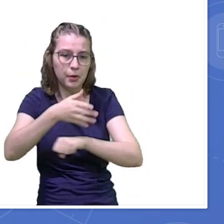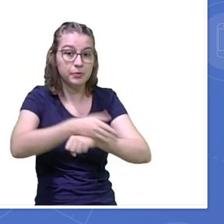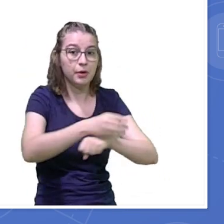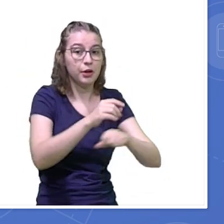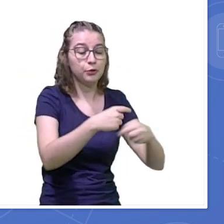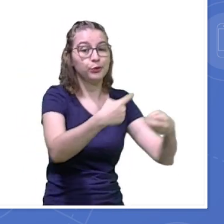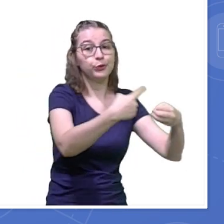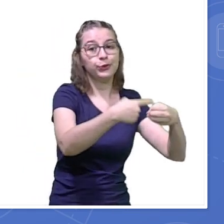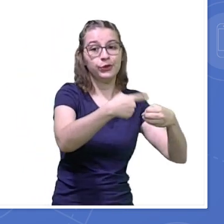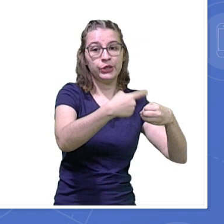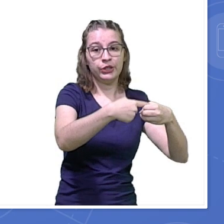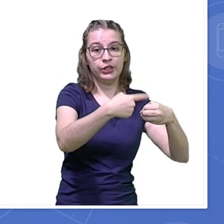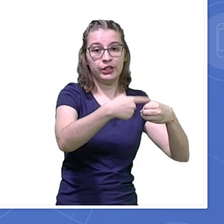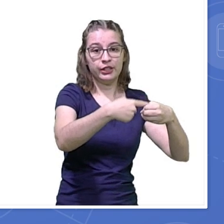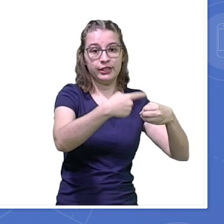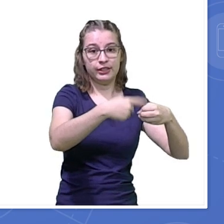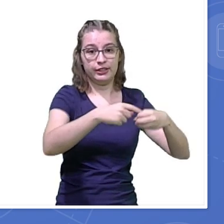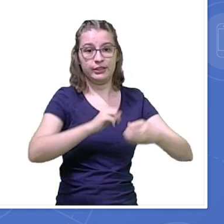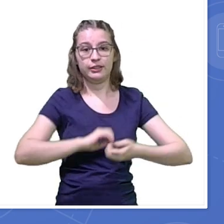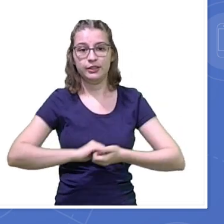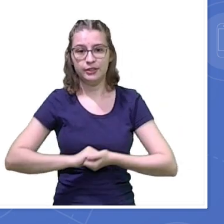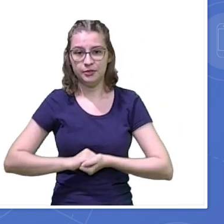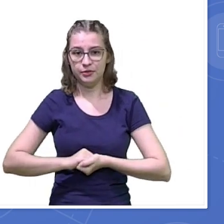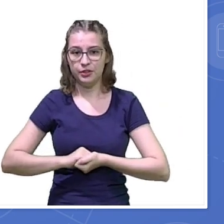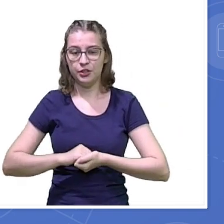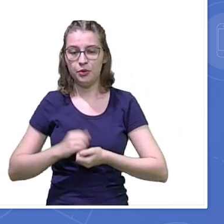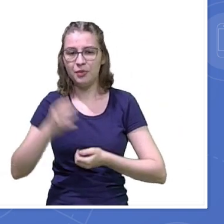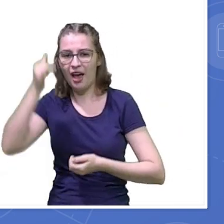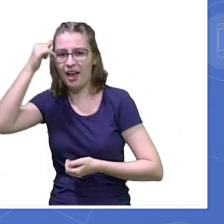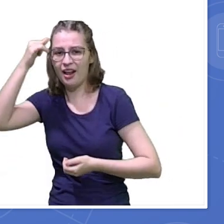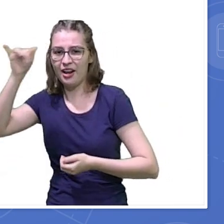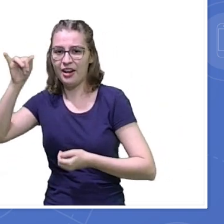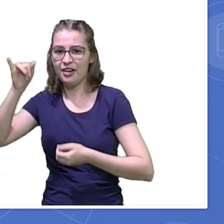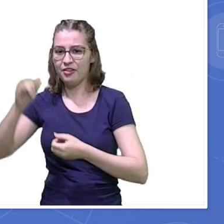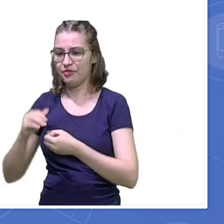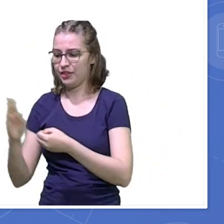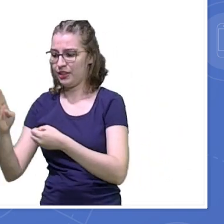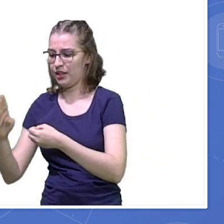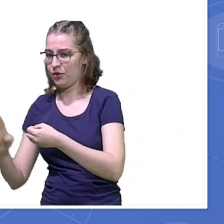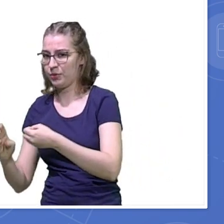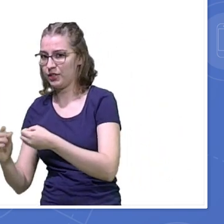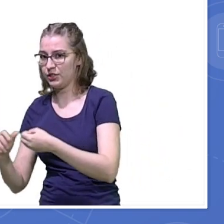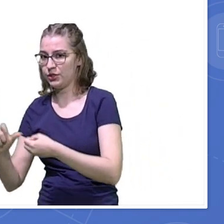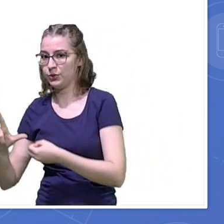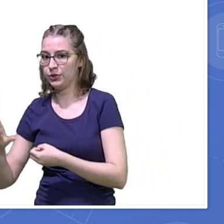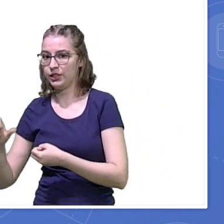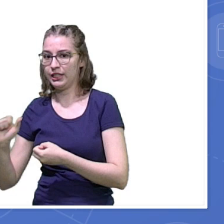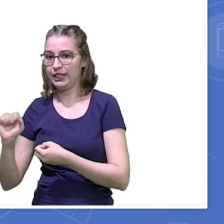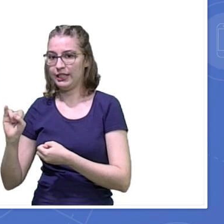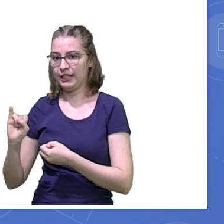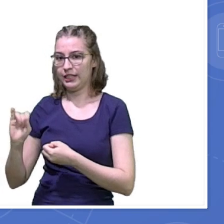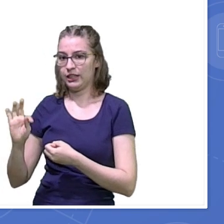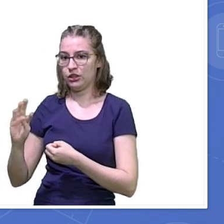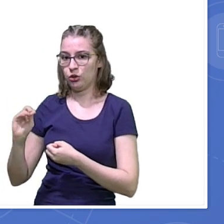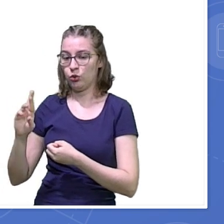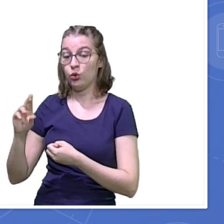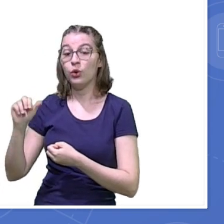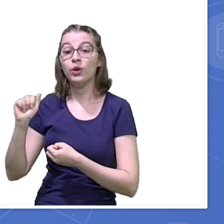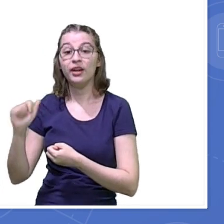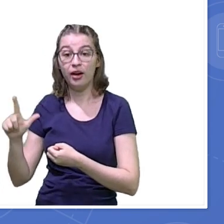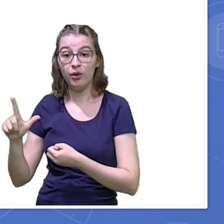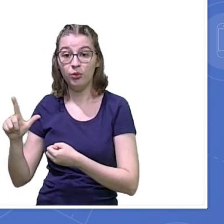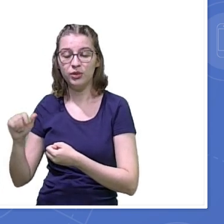evitando a concentração das atividades econômicas em áreas litorâneas, né? Que era como era durante muito tempo, como a gente falou